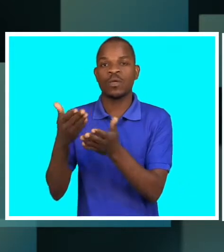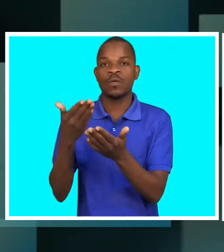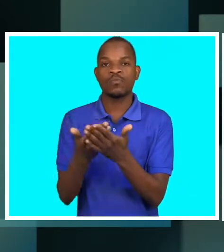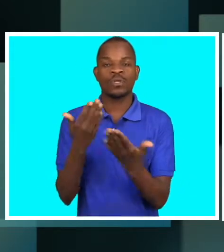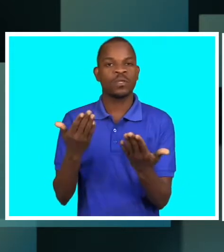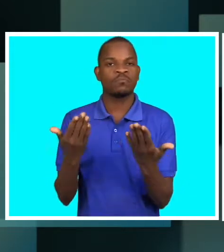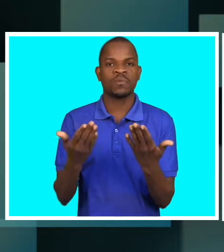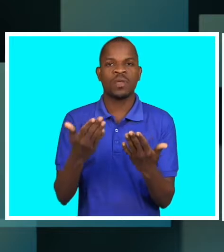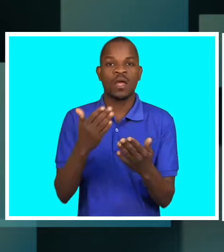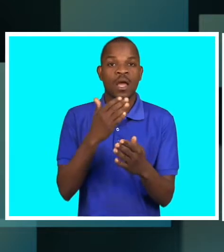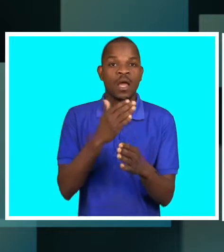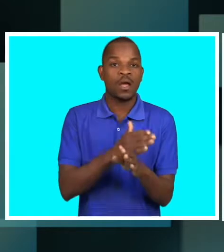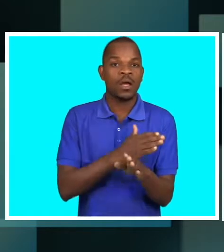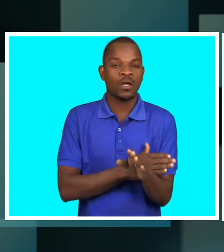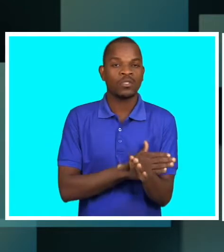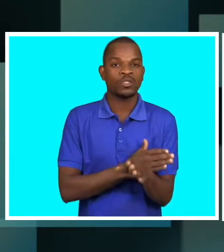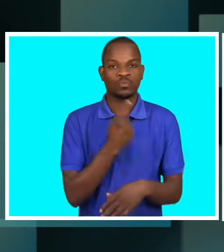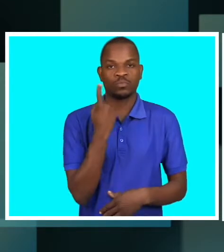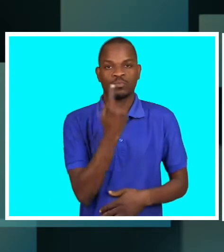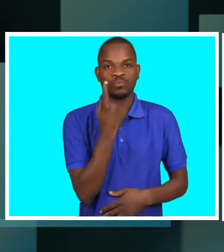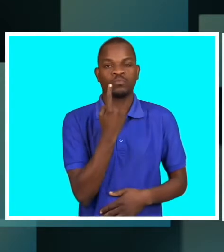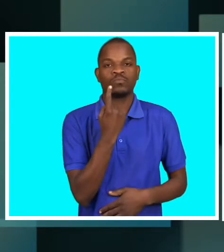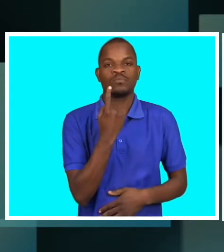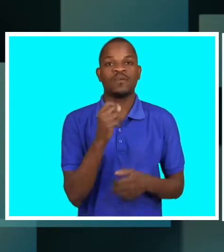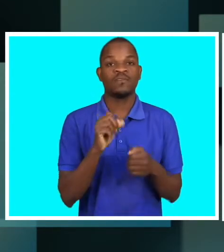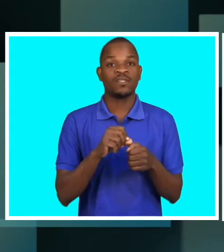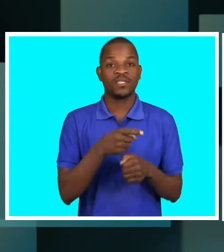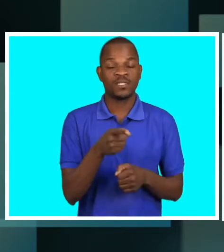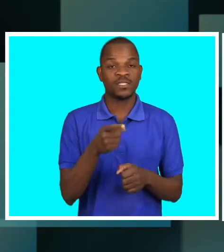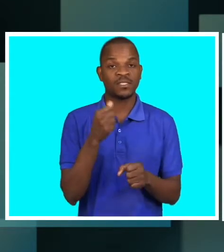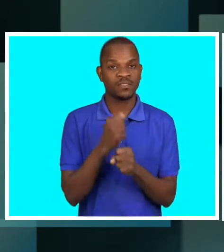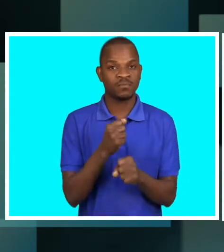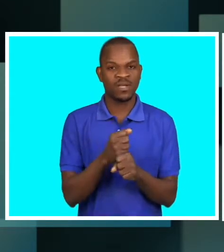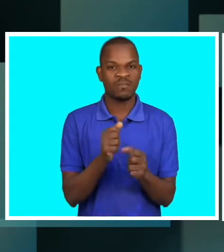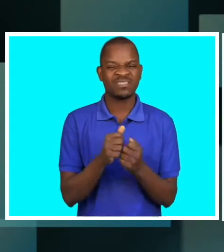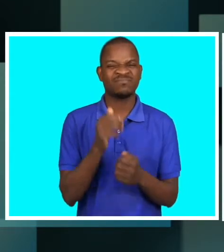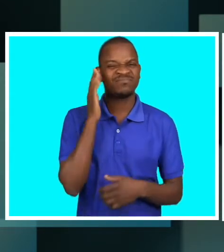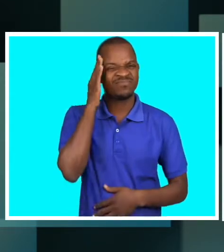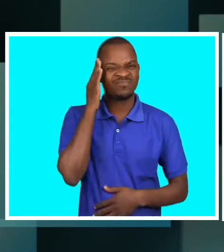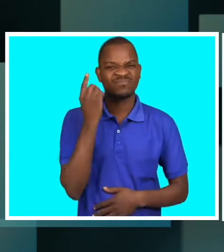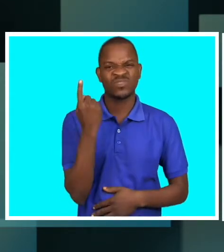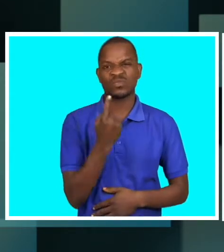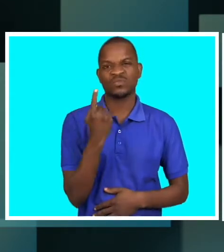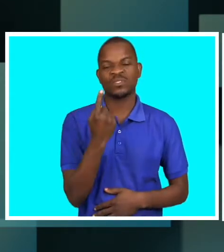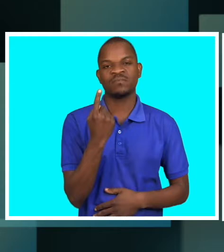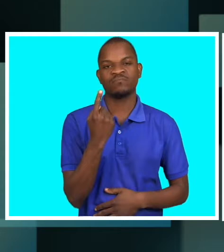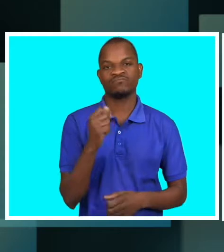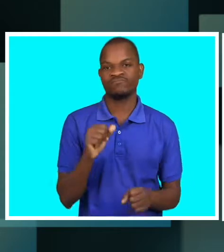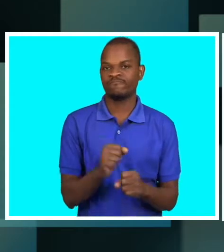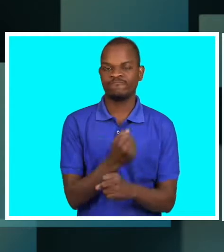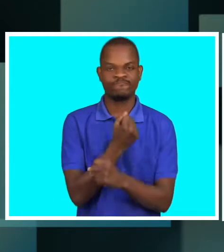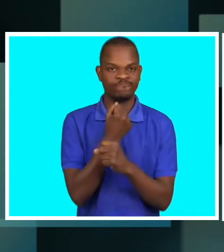trabalho que a única pessoa que deve fornecer esse trabalho sou eu. Então não ficava bem eu